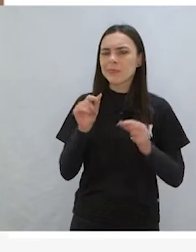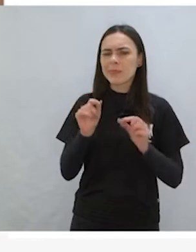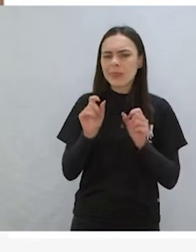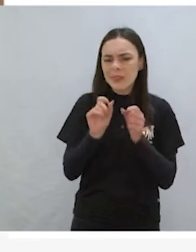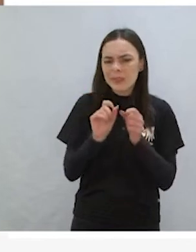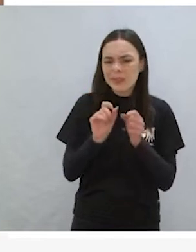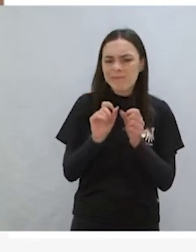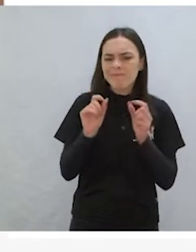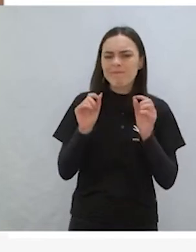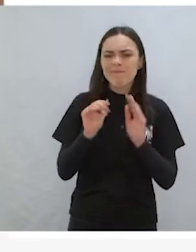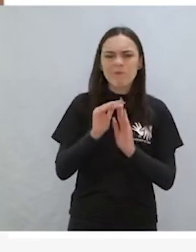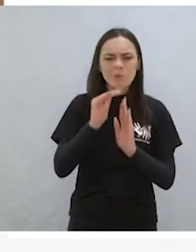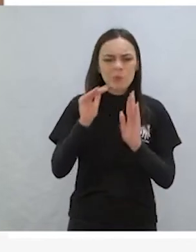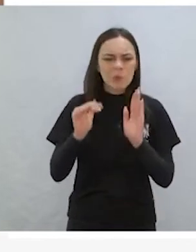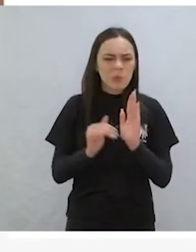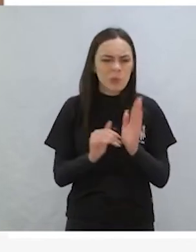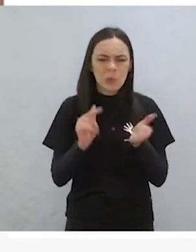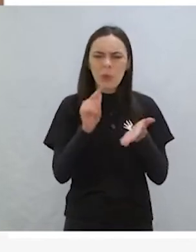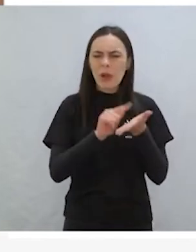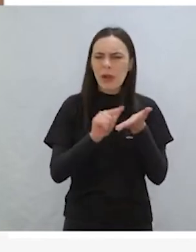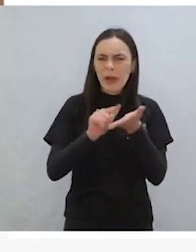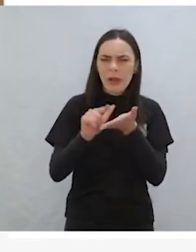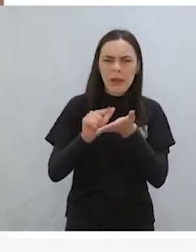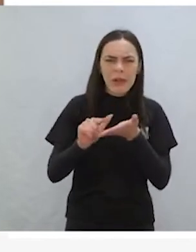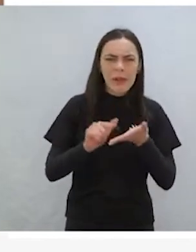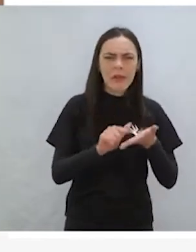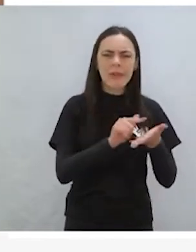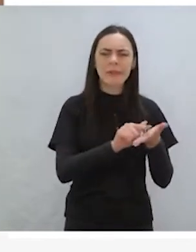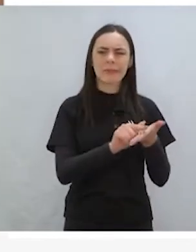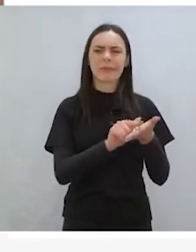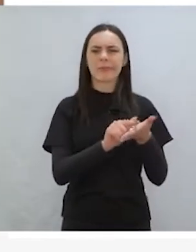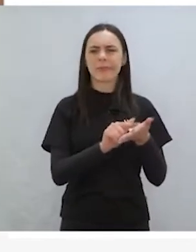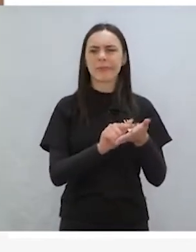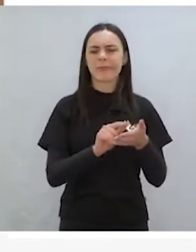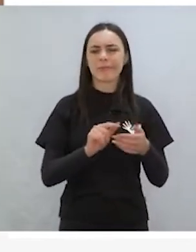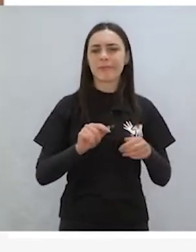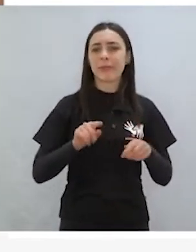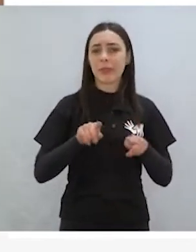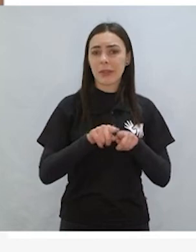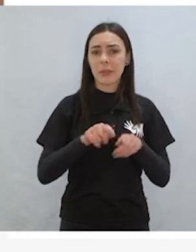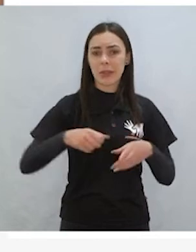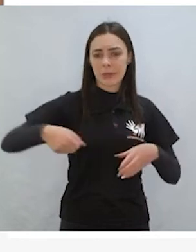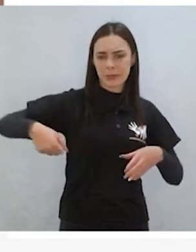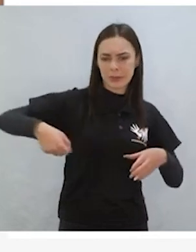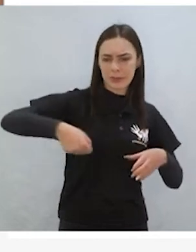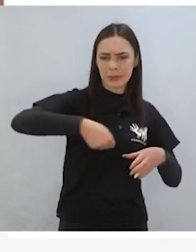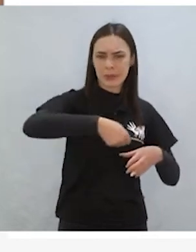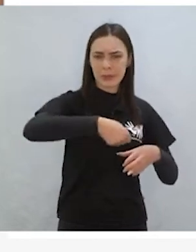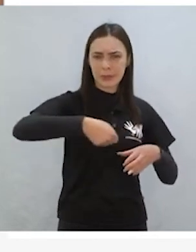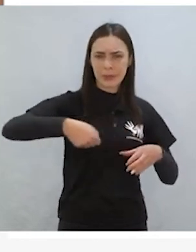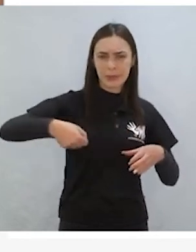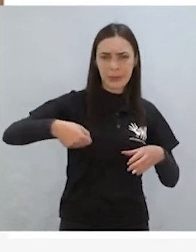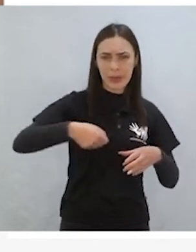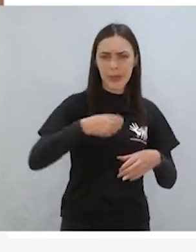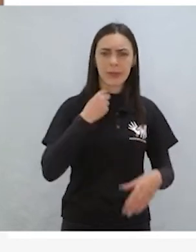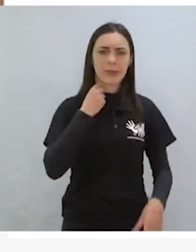Cinderela tinha que fazer todo o serviço. Ela limpava,